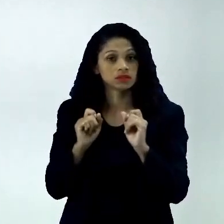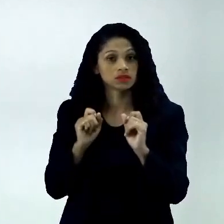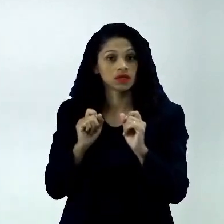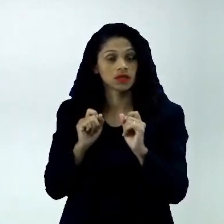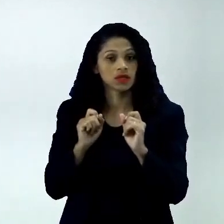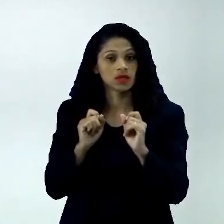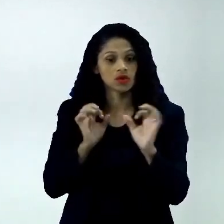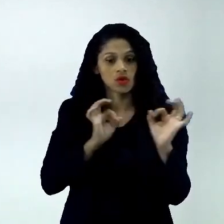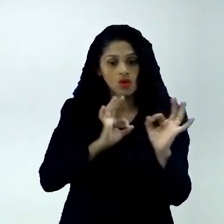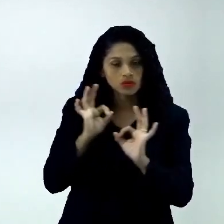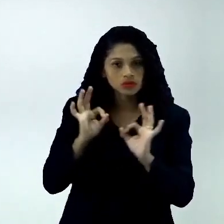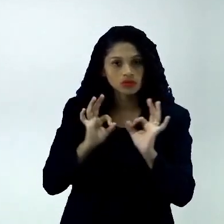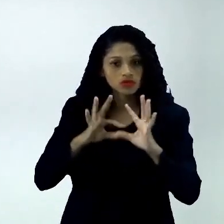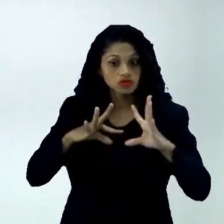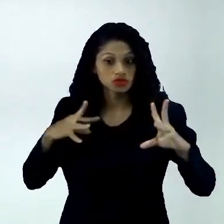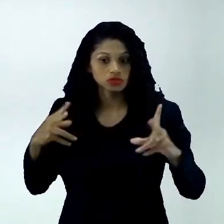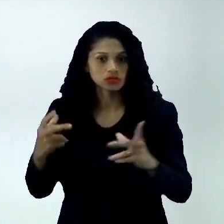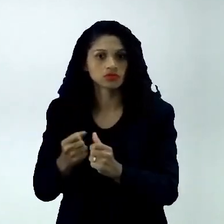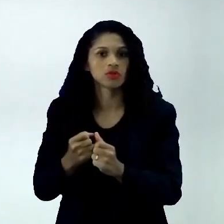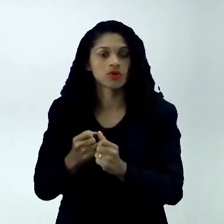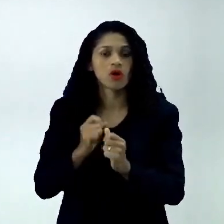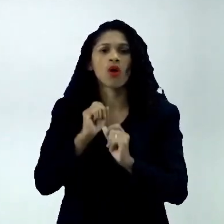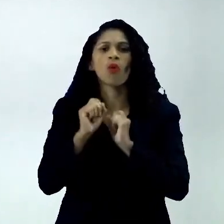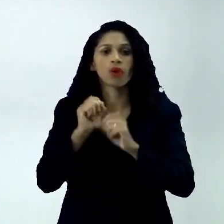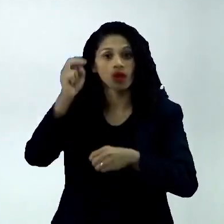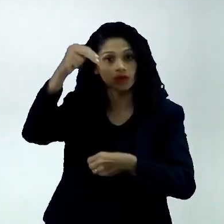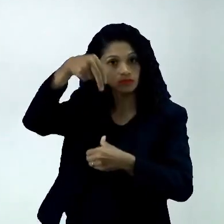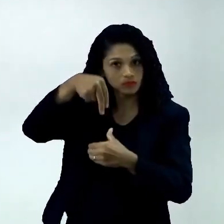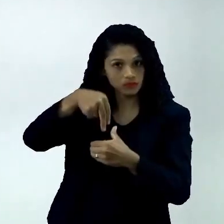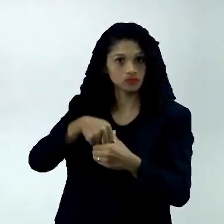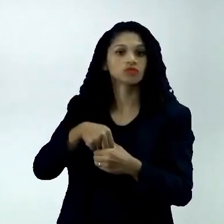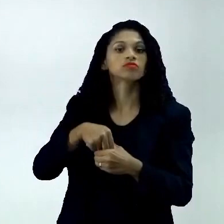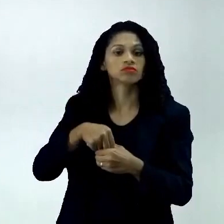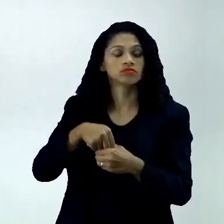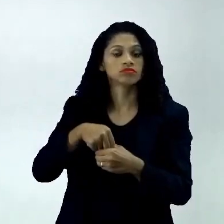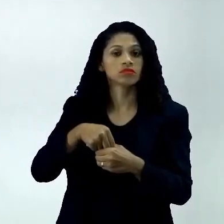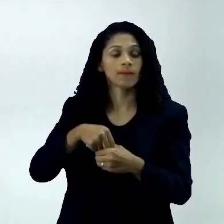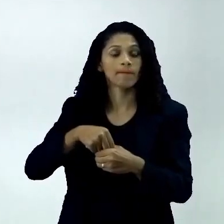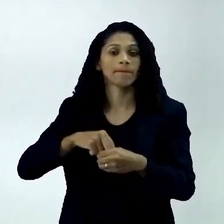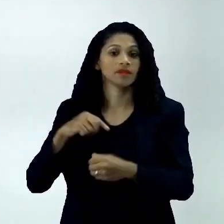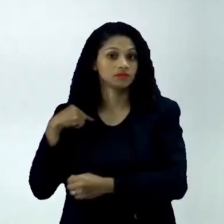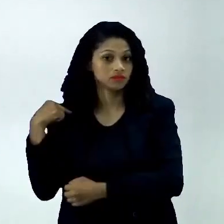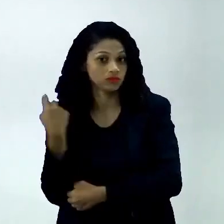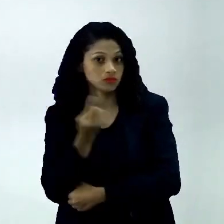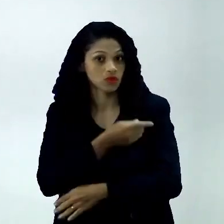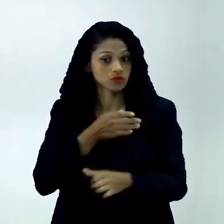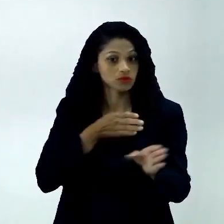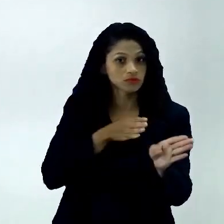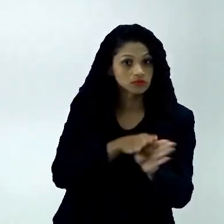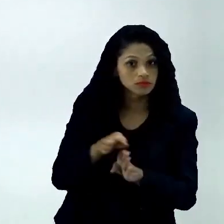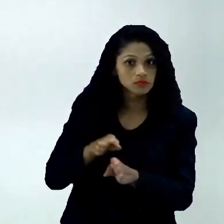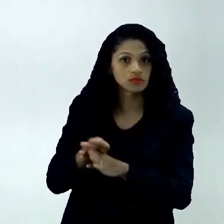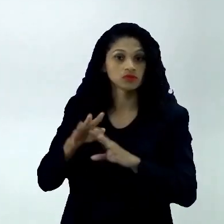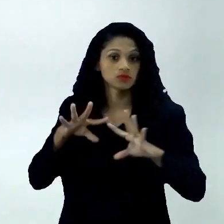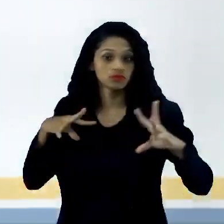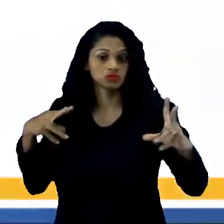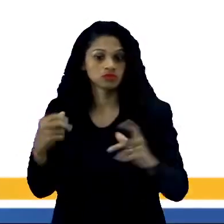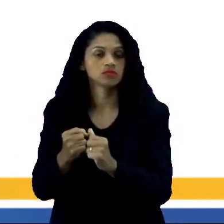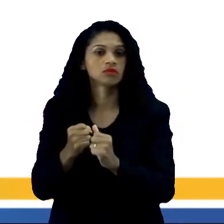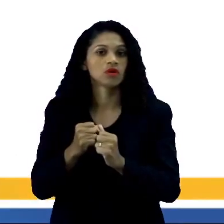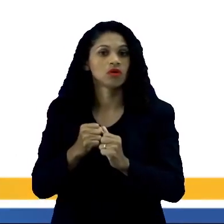geral sempre vai ser um núcleo. E aí, no caso, quem faz essa nossa coordenação geral vai ser o nosso sistema